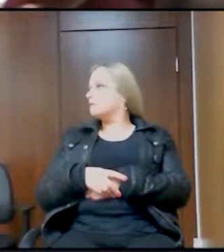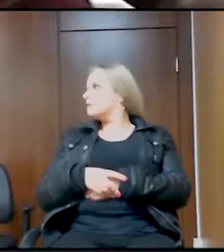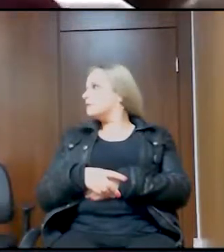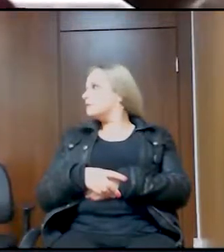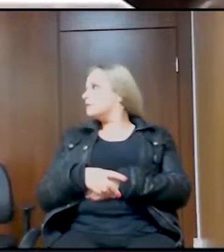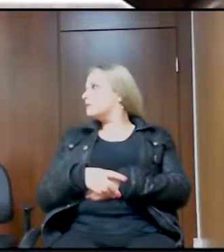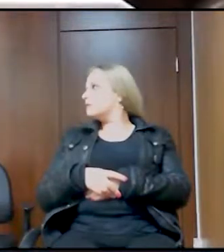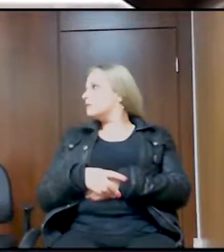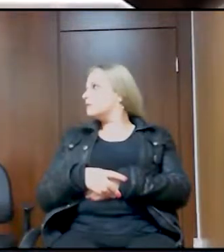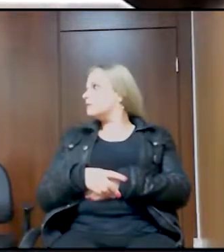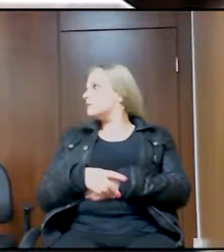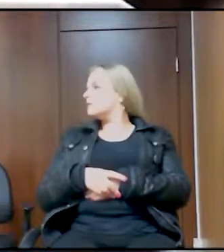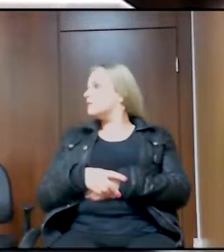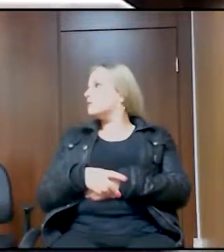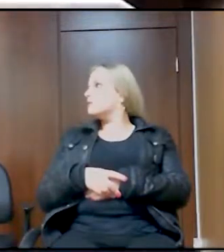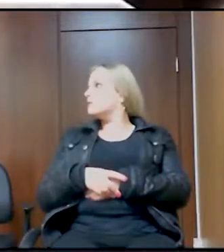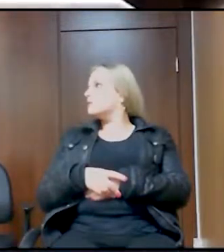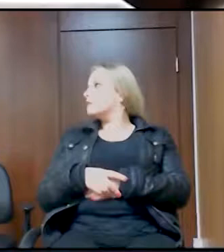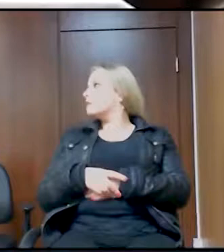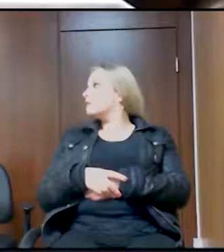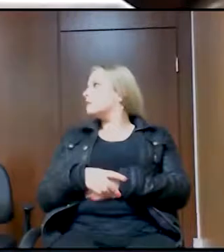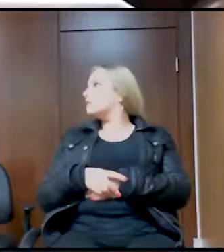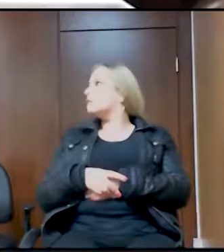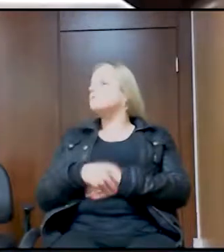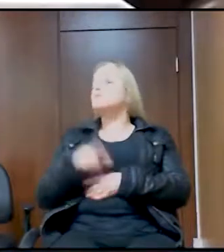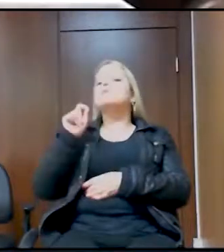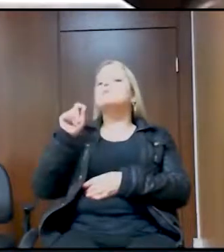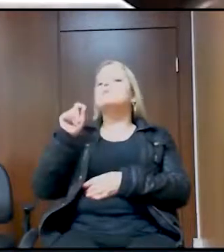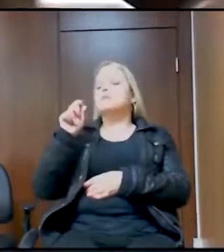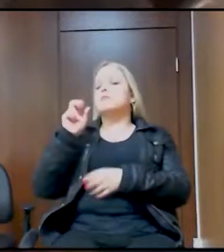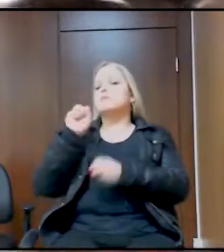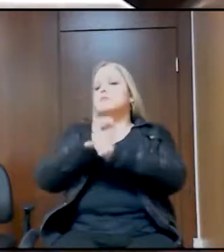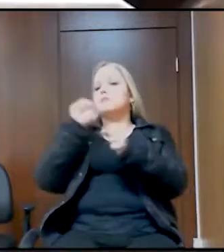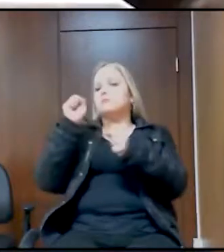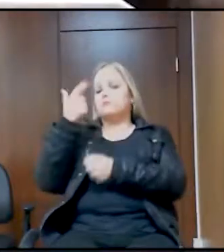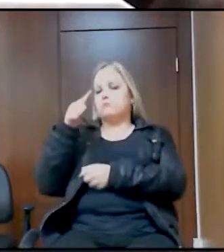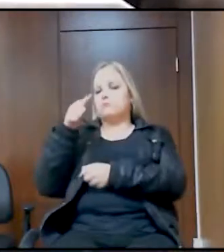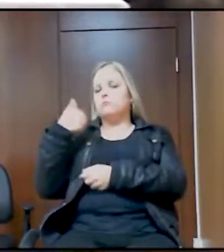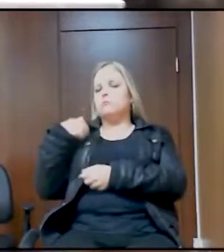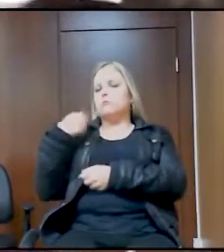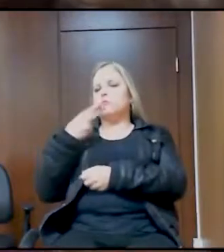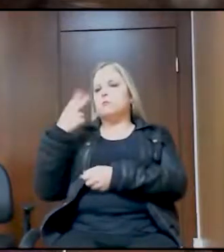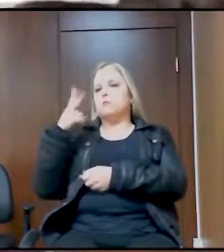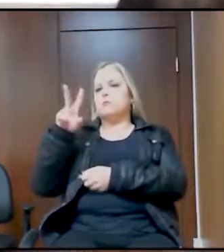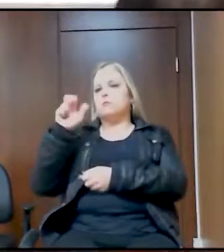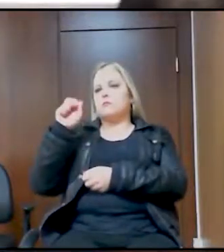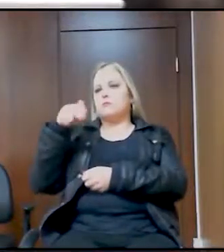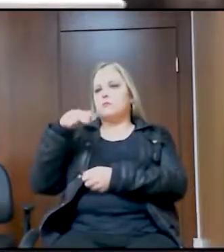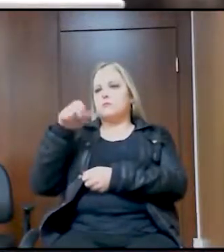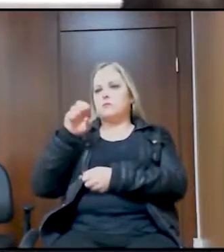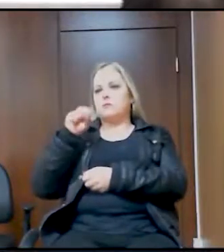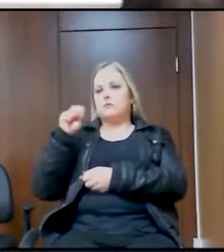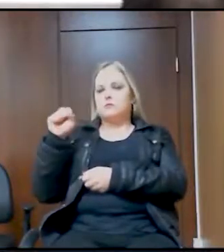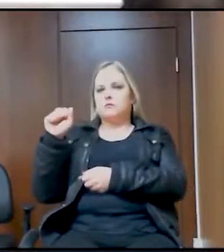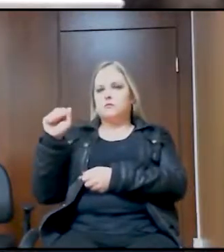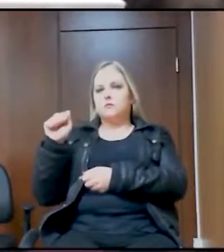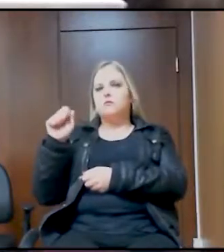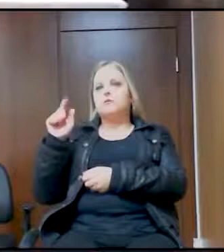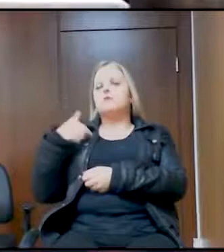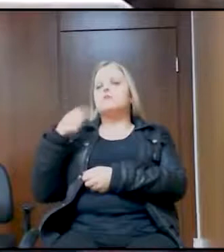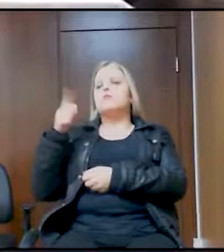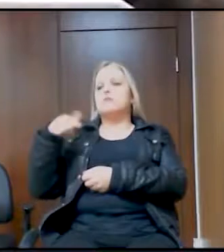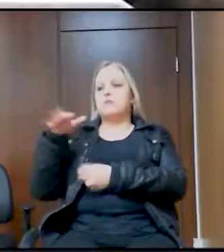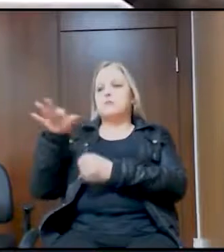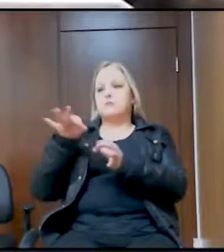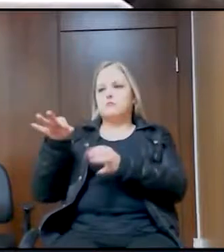Eu vou, para quem não estava aqui de manhã, né, eu vou me apresentar, sou Vanessa, do Núcleo de Habitação e Urbanismo, aqui da Defensoria